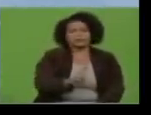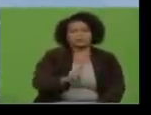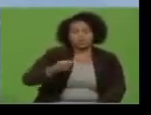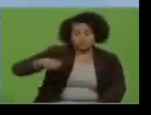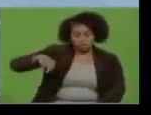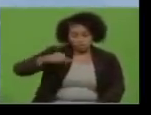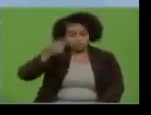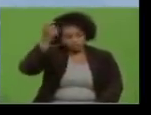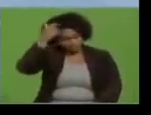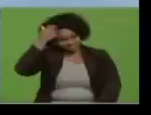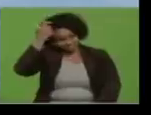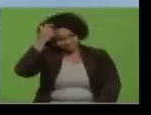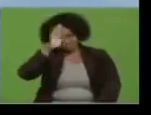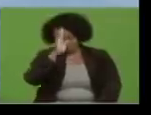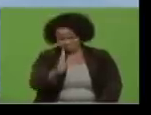consciência.